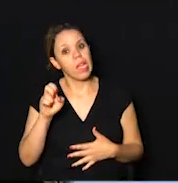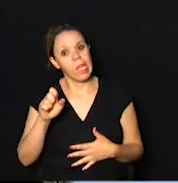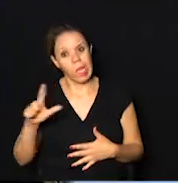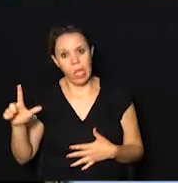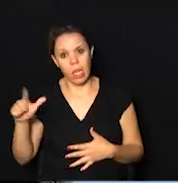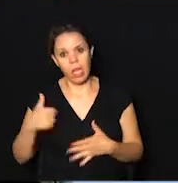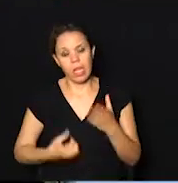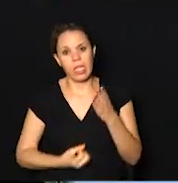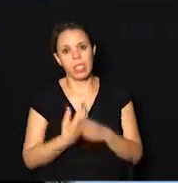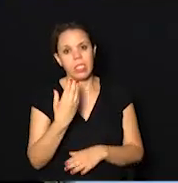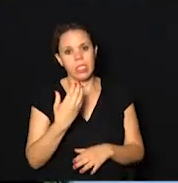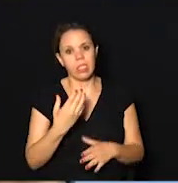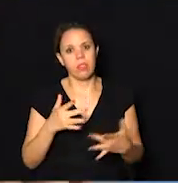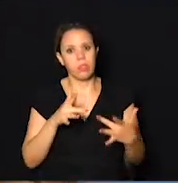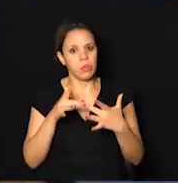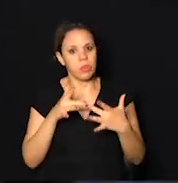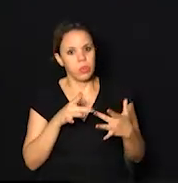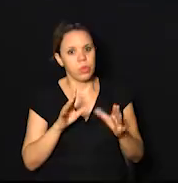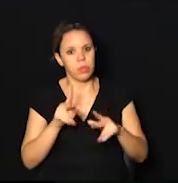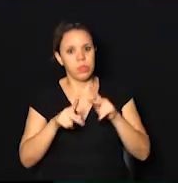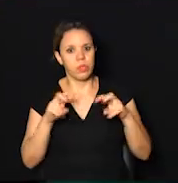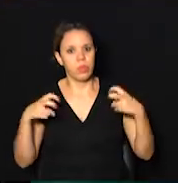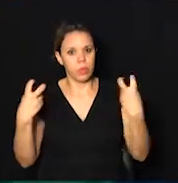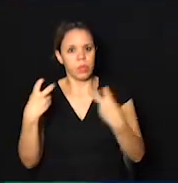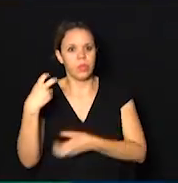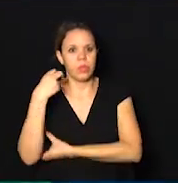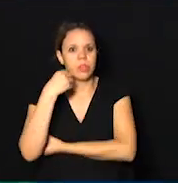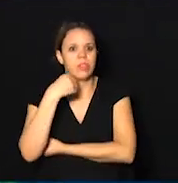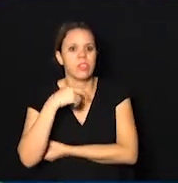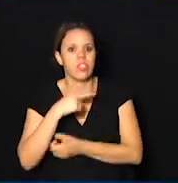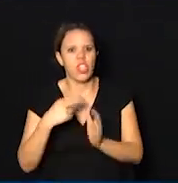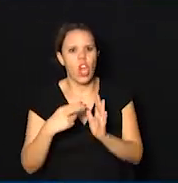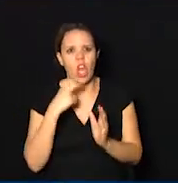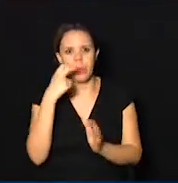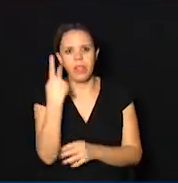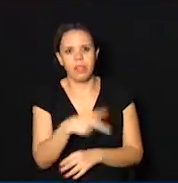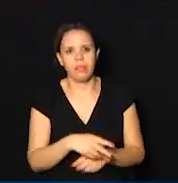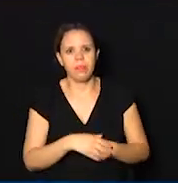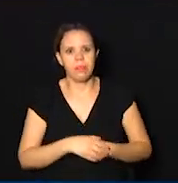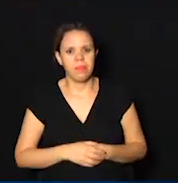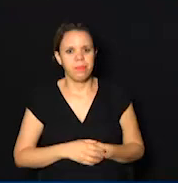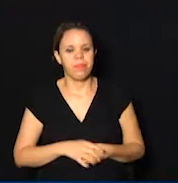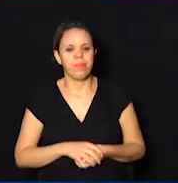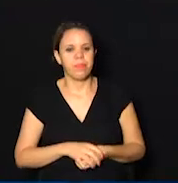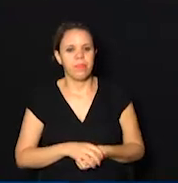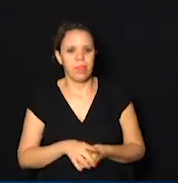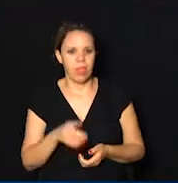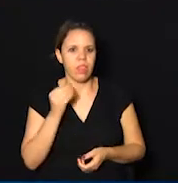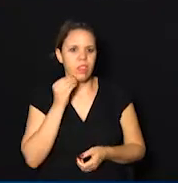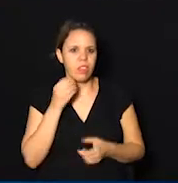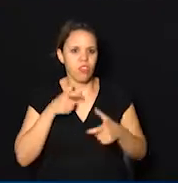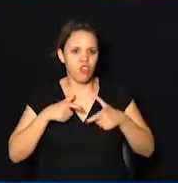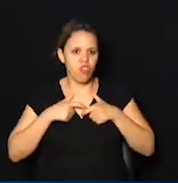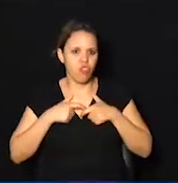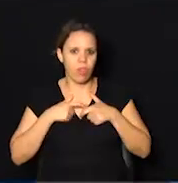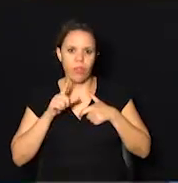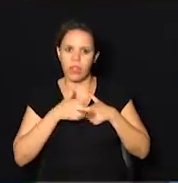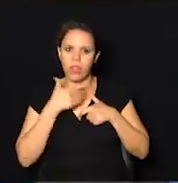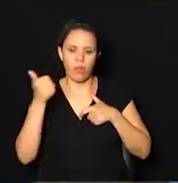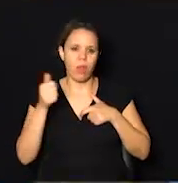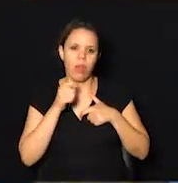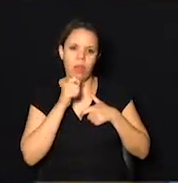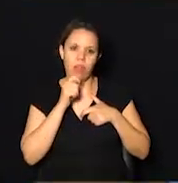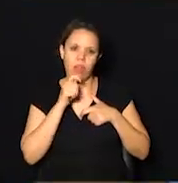que eu já ele ele criou uma química junto com a torcida aqui ele tava o nome dele lá tem chance de medalha mas você não é